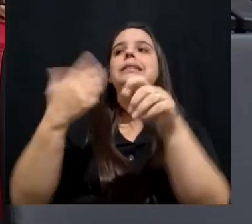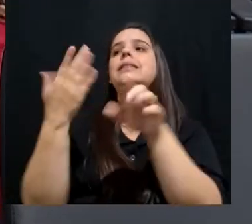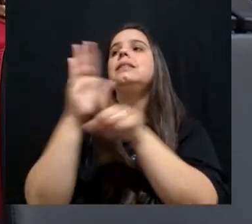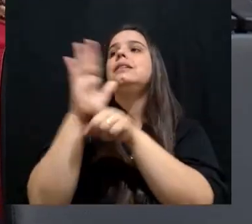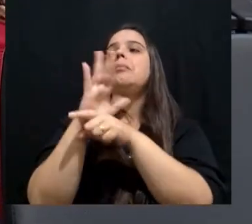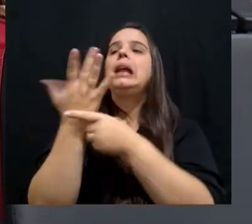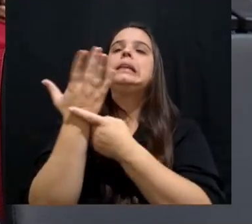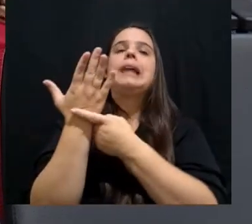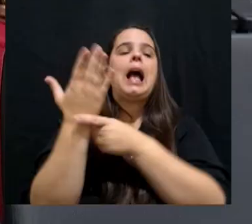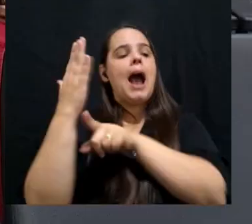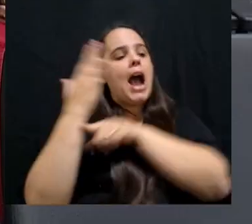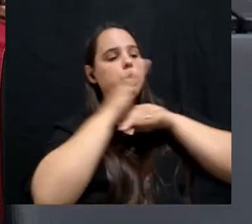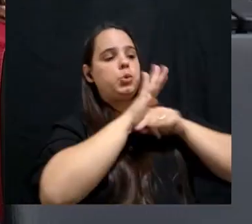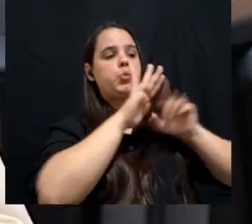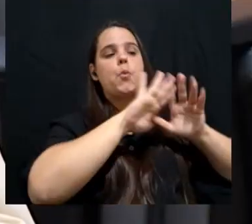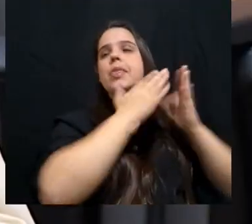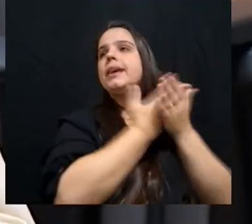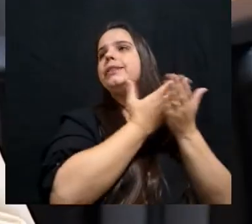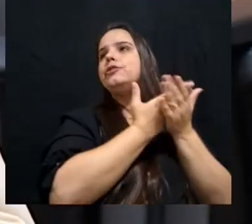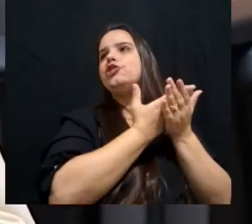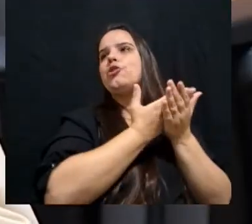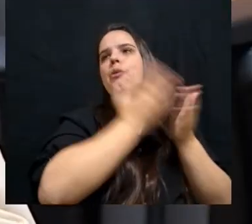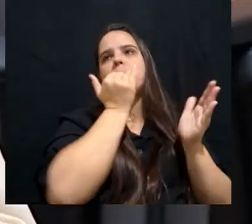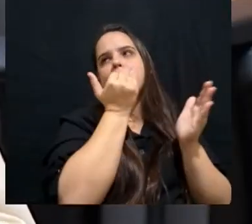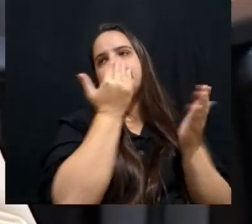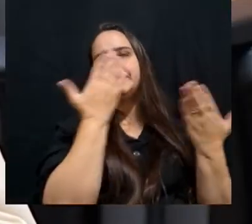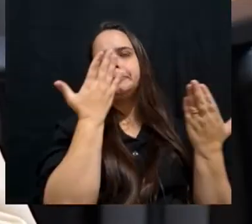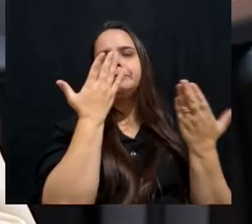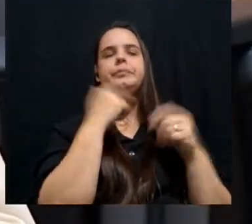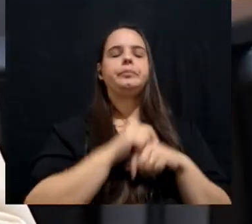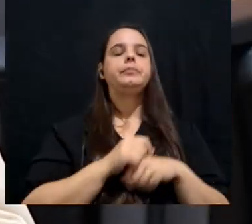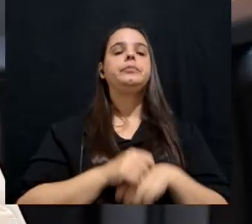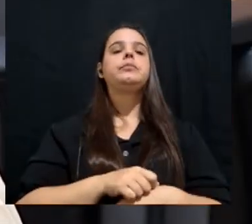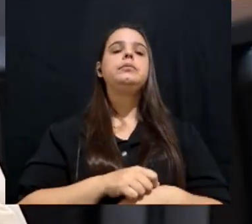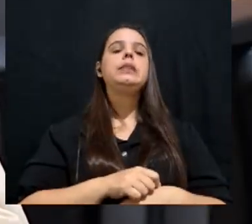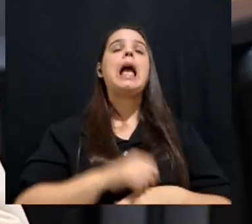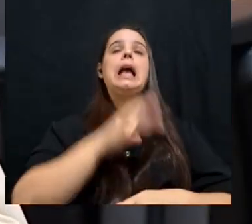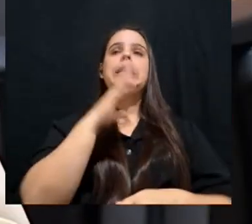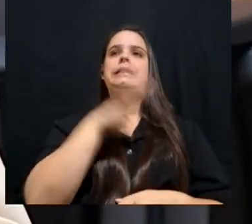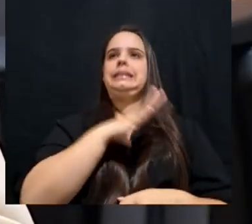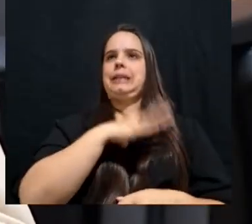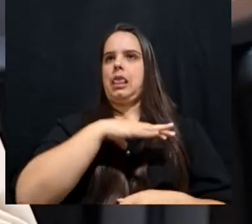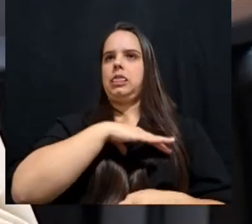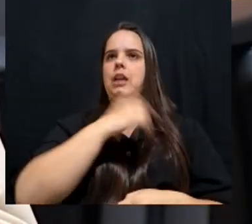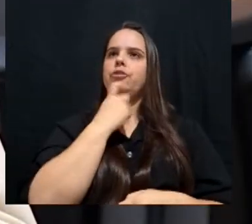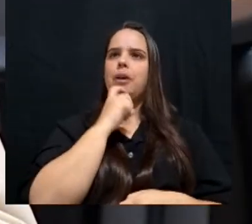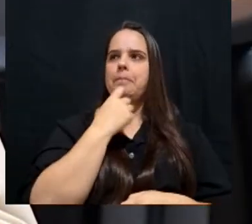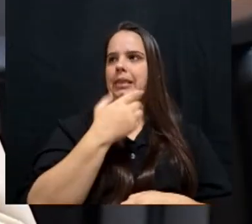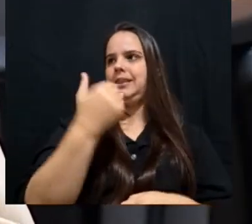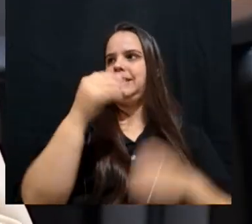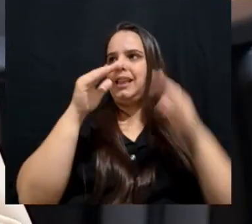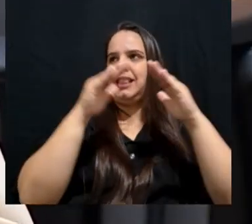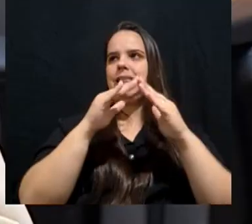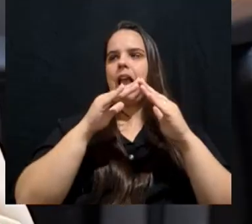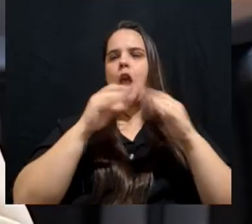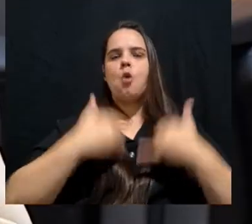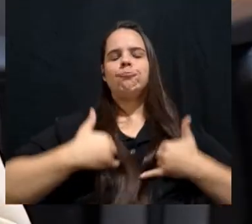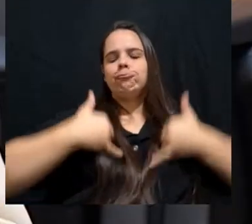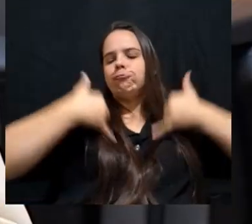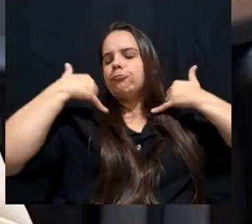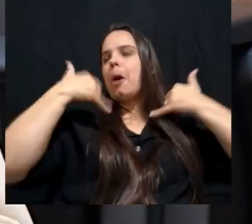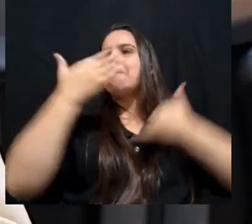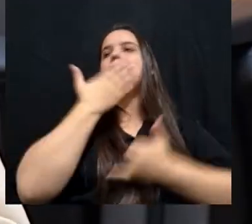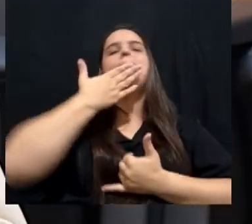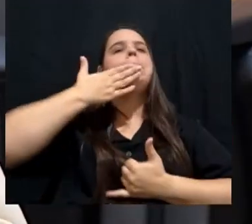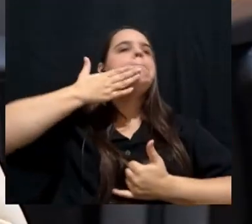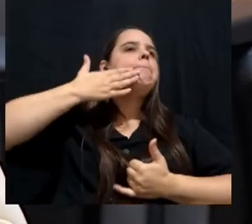dessa valorização, né, vereador? Claro, olha, a Campinas tem um orgulho de ter uma das melhores, né, alimentação